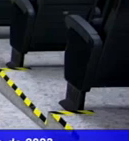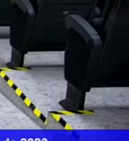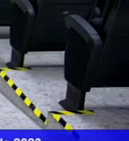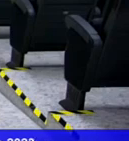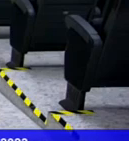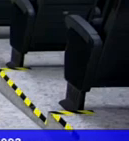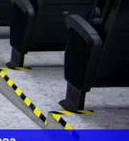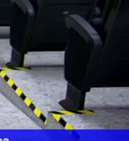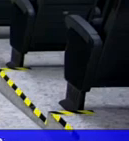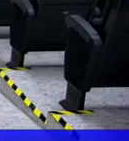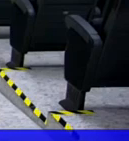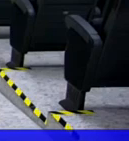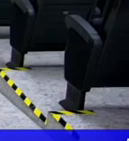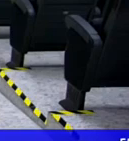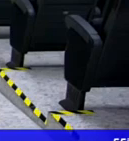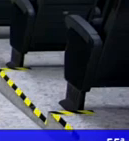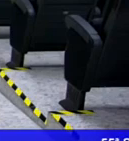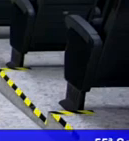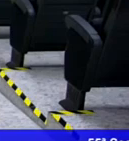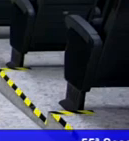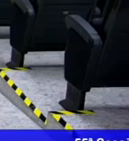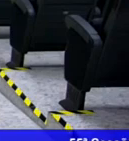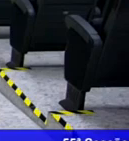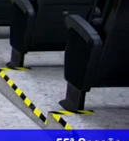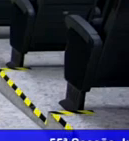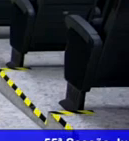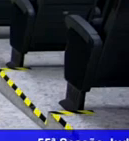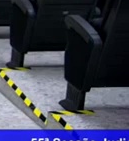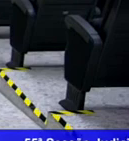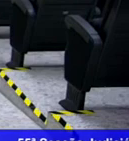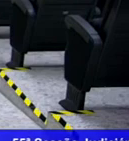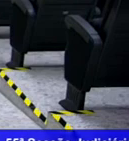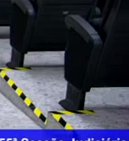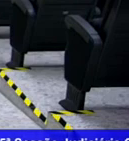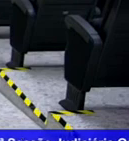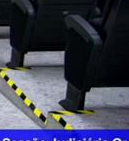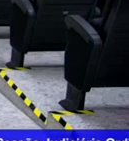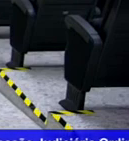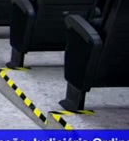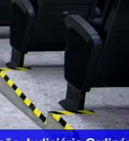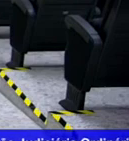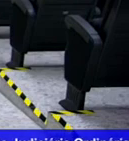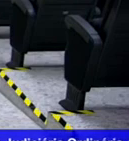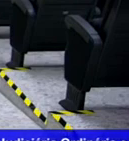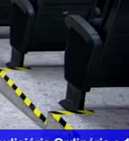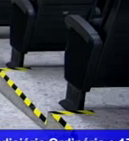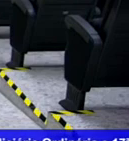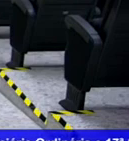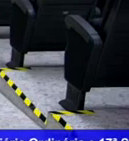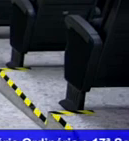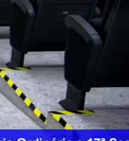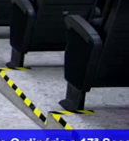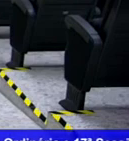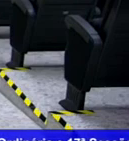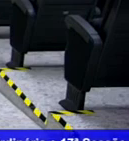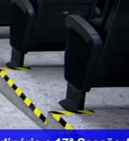Assentos pretos ao lado direito e esquerdo vazios, ao meio do corredor sem movimentação, desembargadores